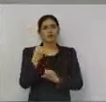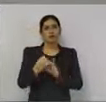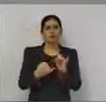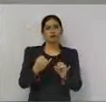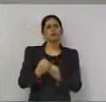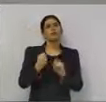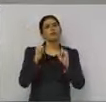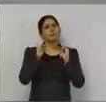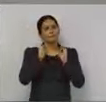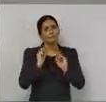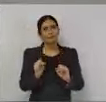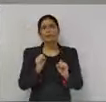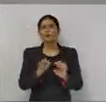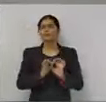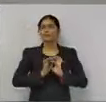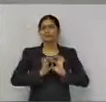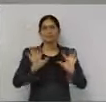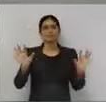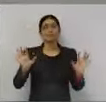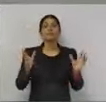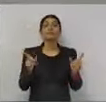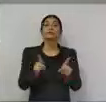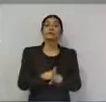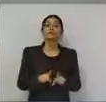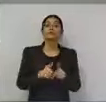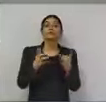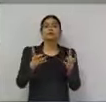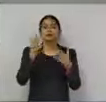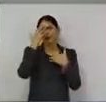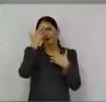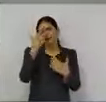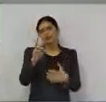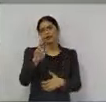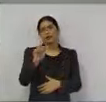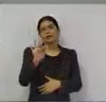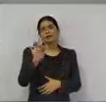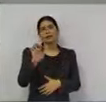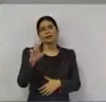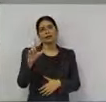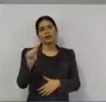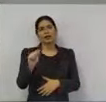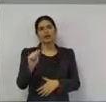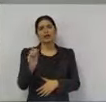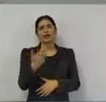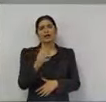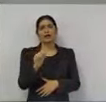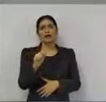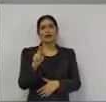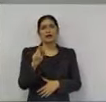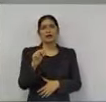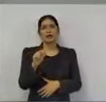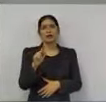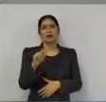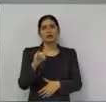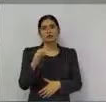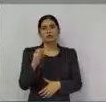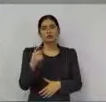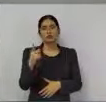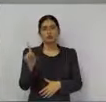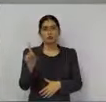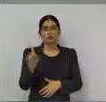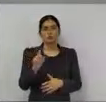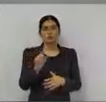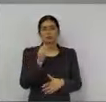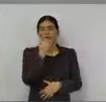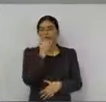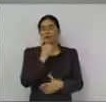material. Então, aqui agradecer também a Rafaela Araújo. A Rafaela nos saúda aqui. Boa